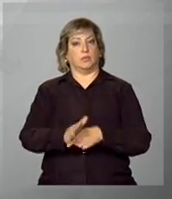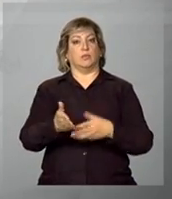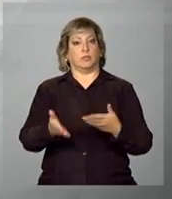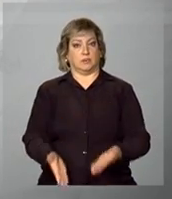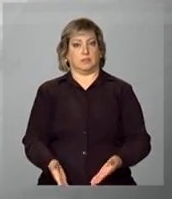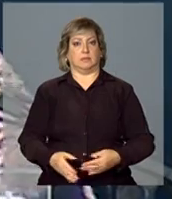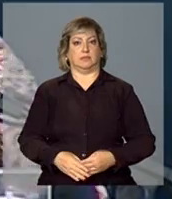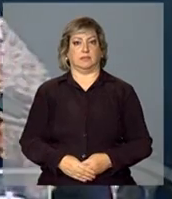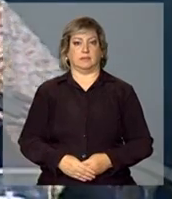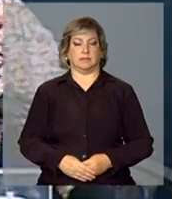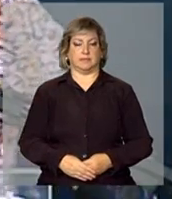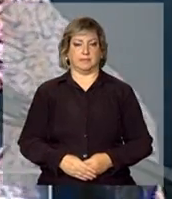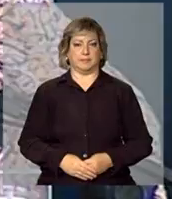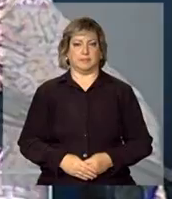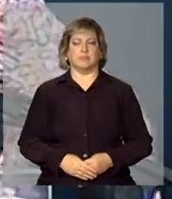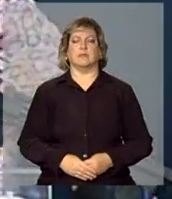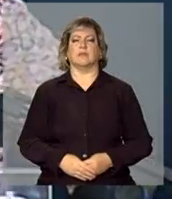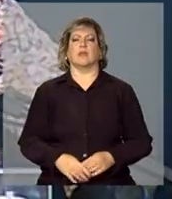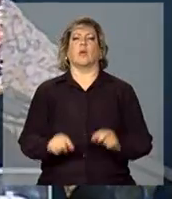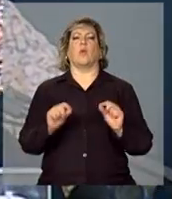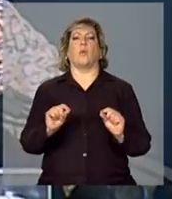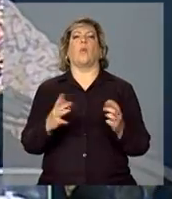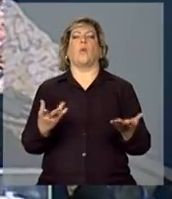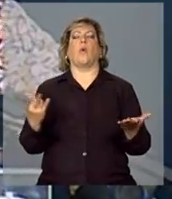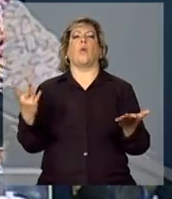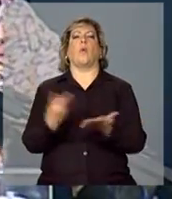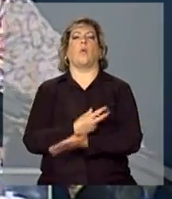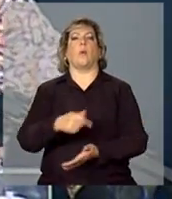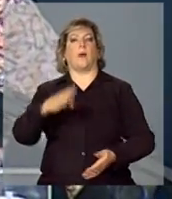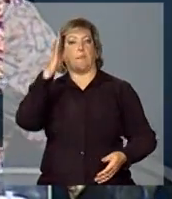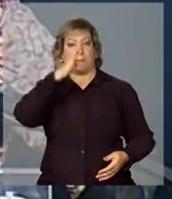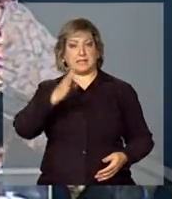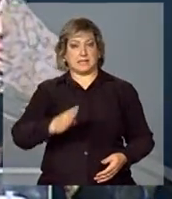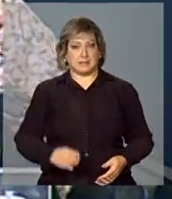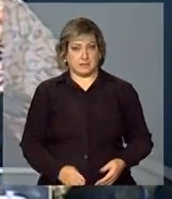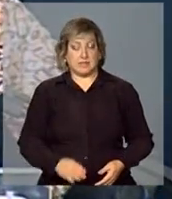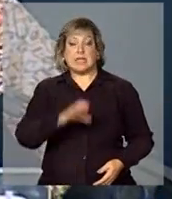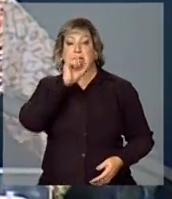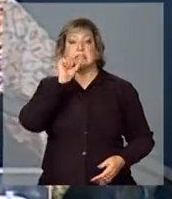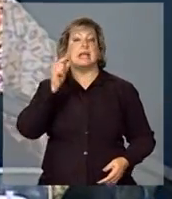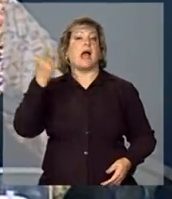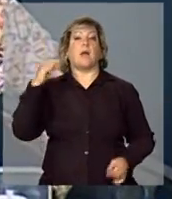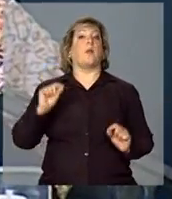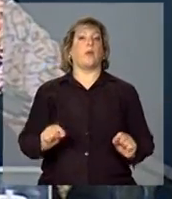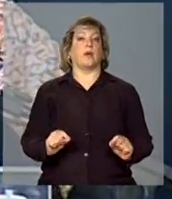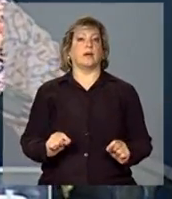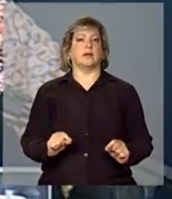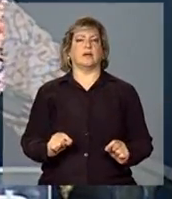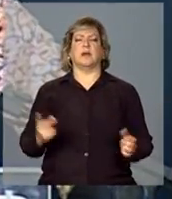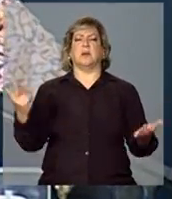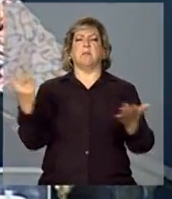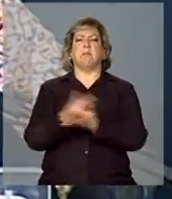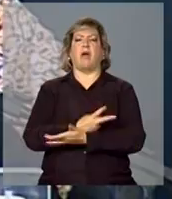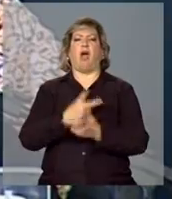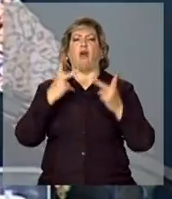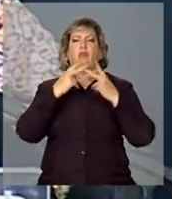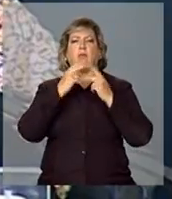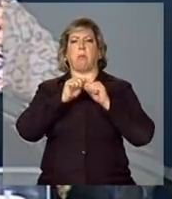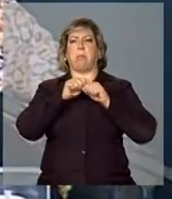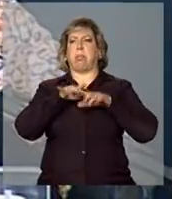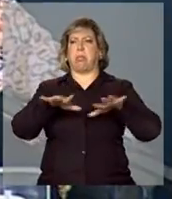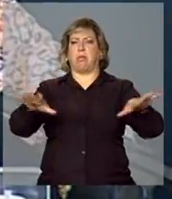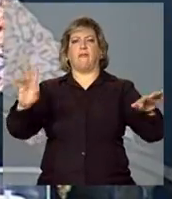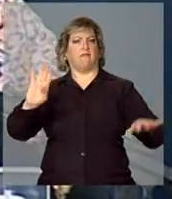miséria. O que que aconteceu no Brasil sábado? Espalhou-se um